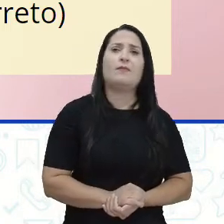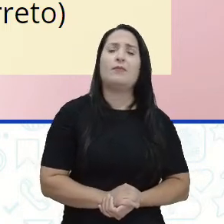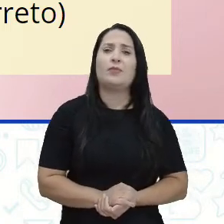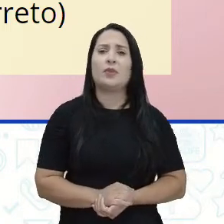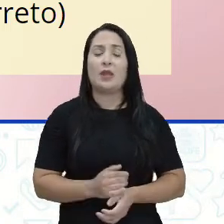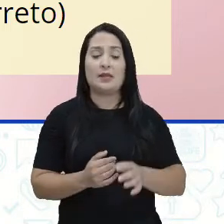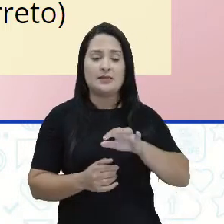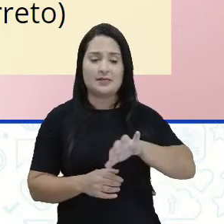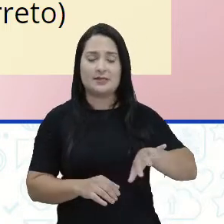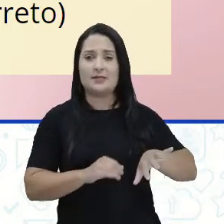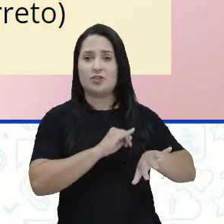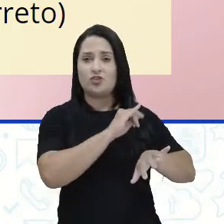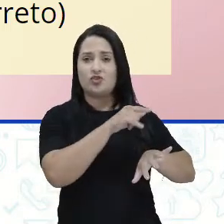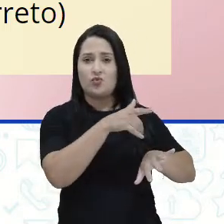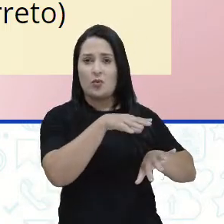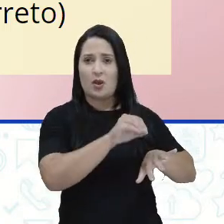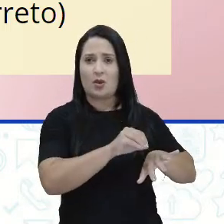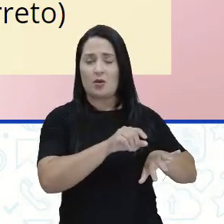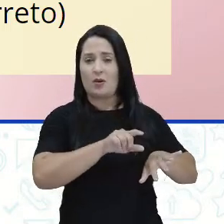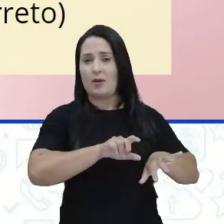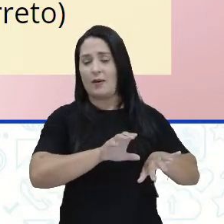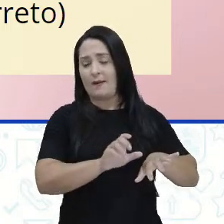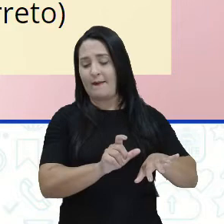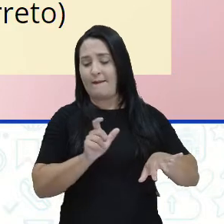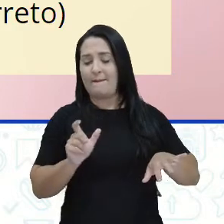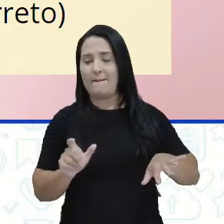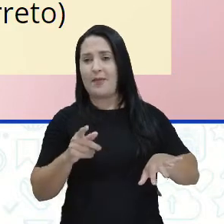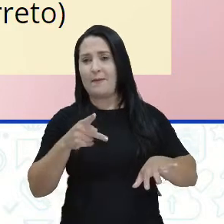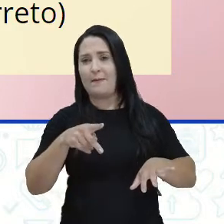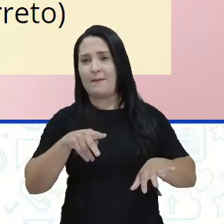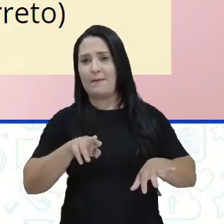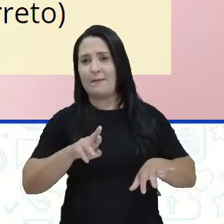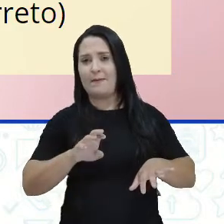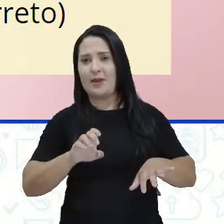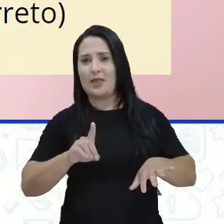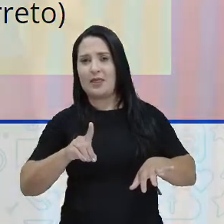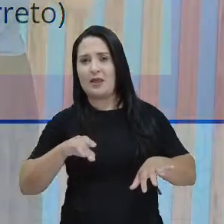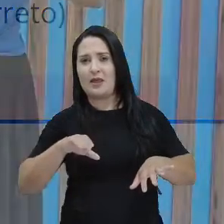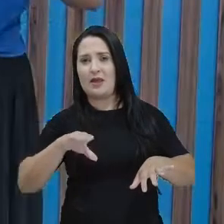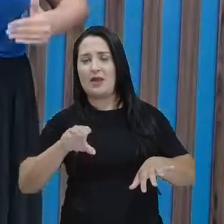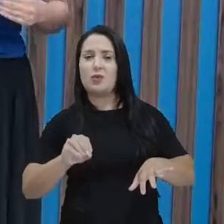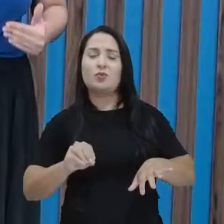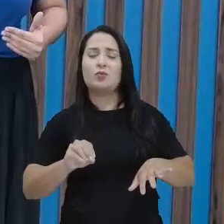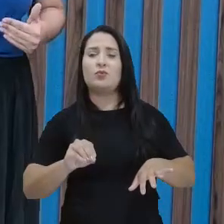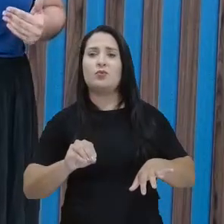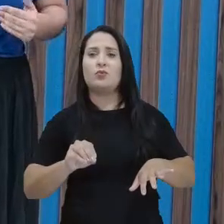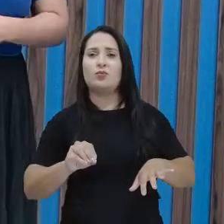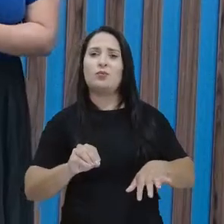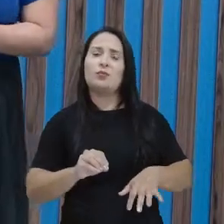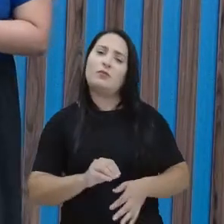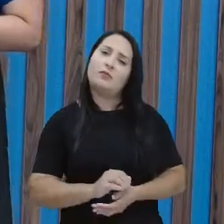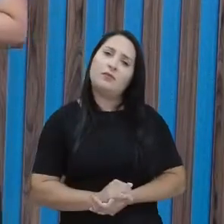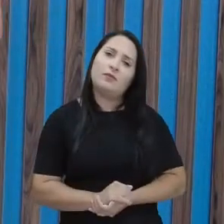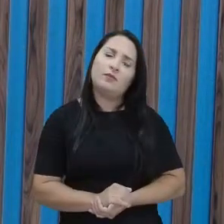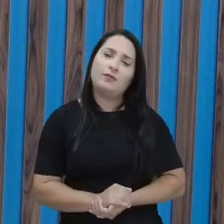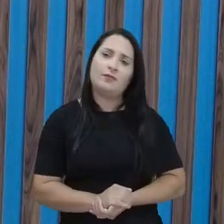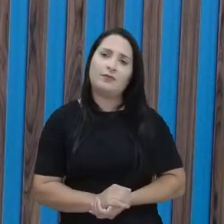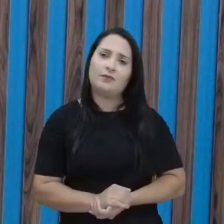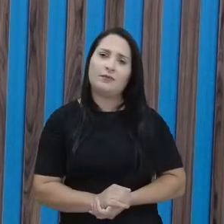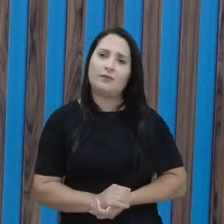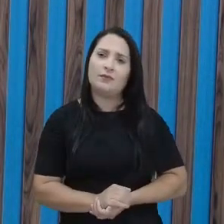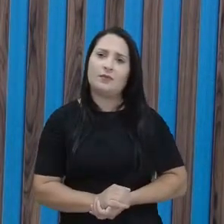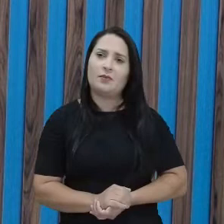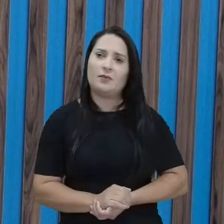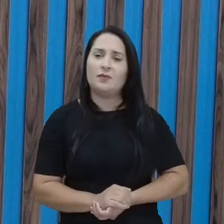separando o sujeito João do predicado. O predicado é o quê? É tudo que não é o sujeito, né? Então, o sujeito aqui é